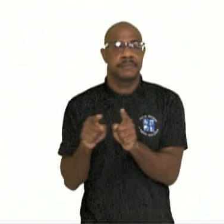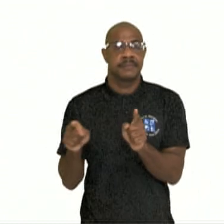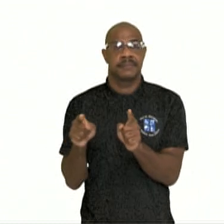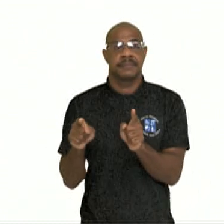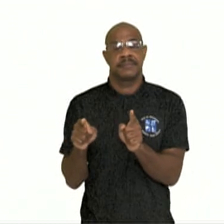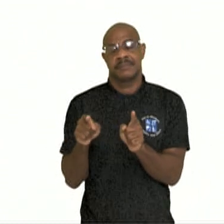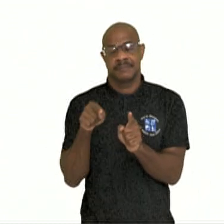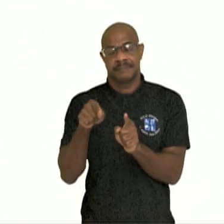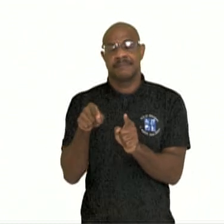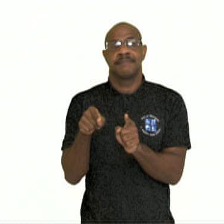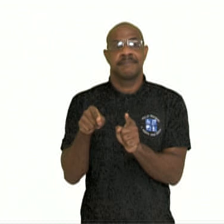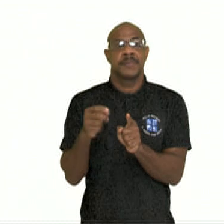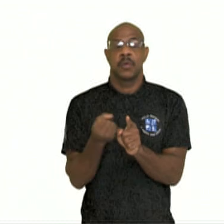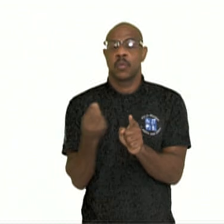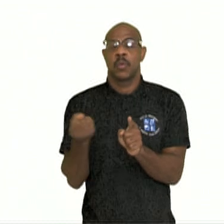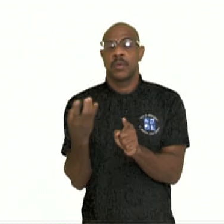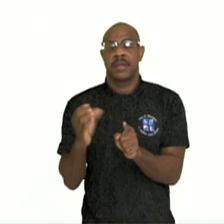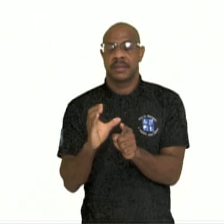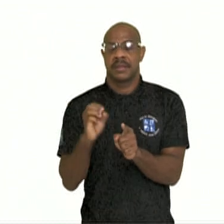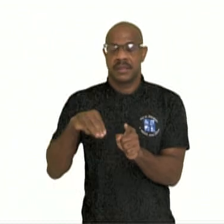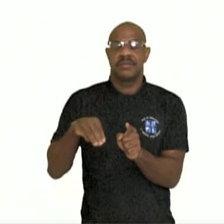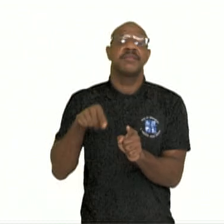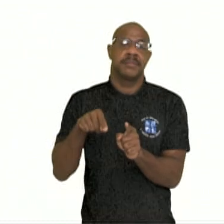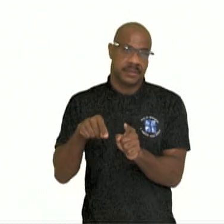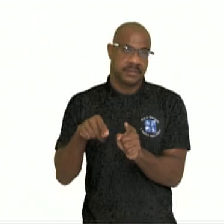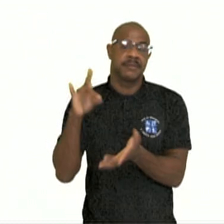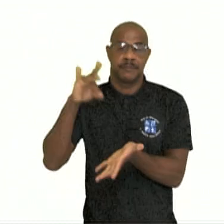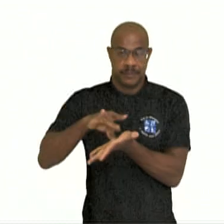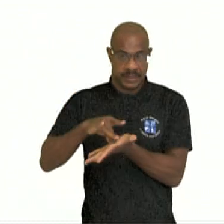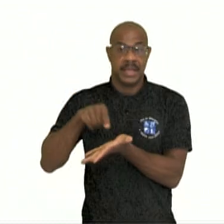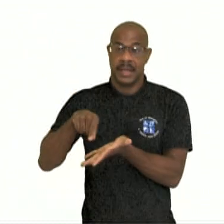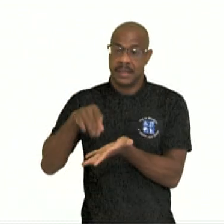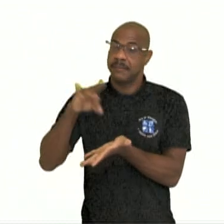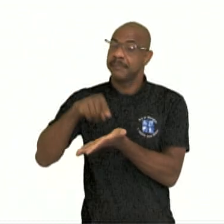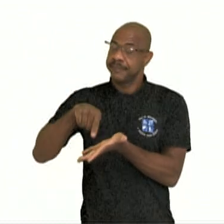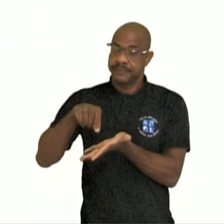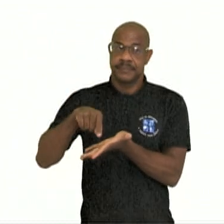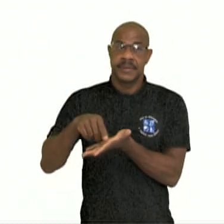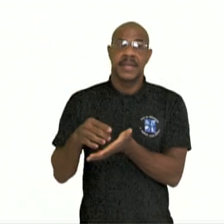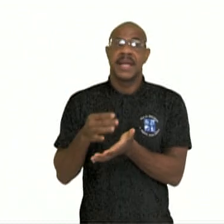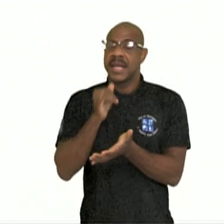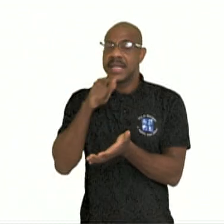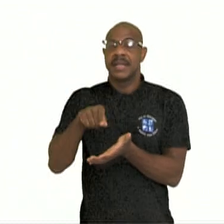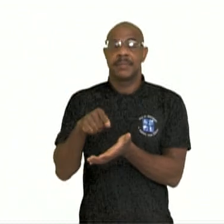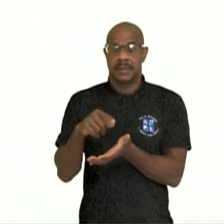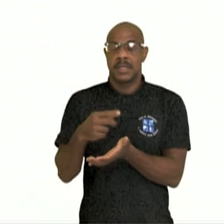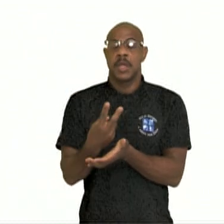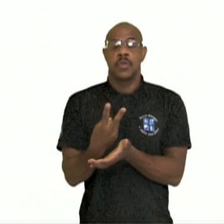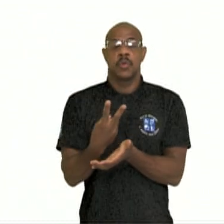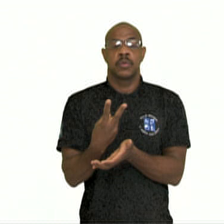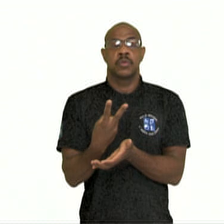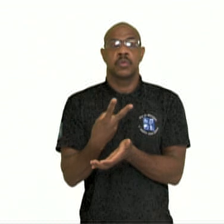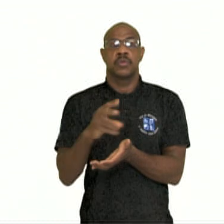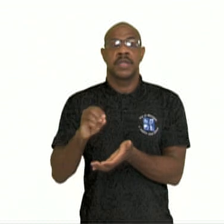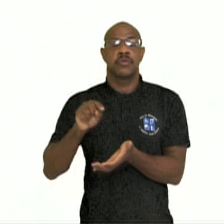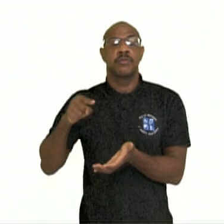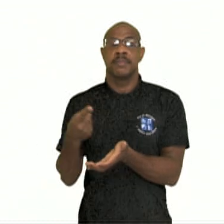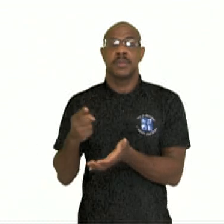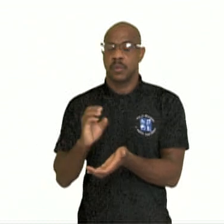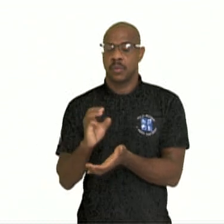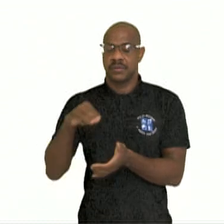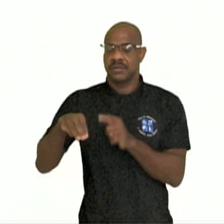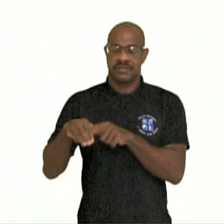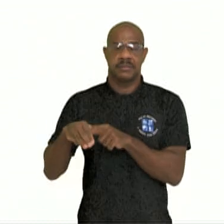Ou seja, quantidade de centímetros na realidade. Nesse exemplo aqui, 200 mil centímetros. O que